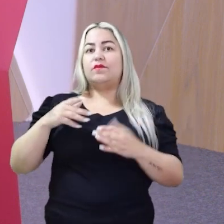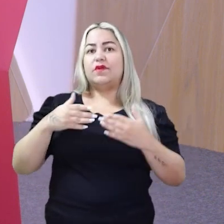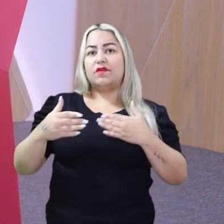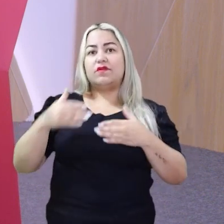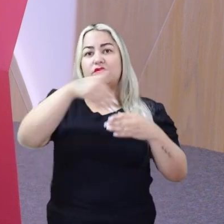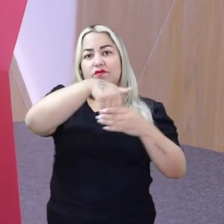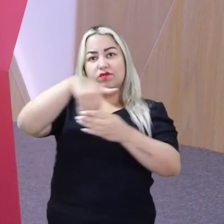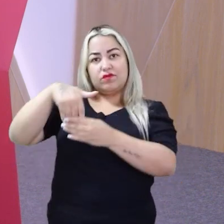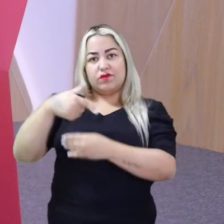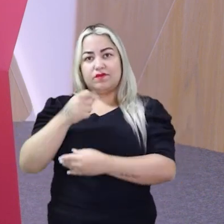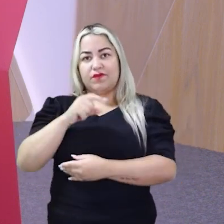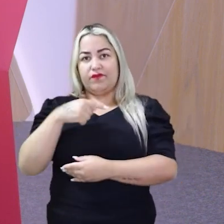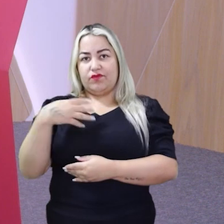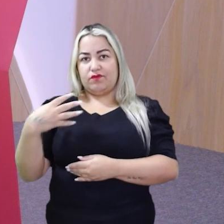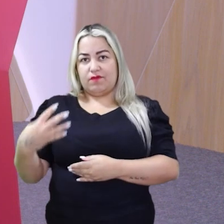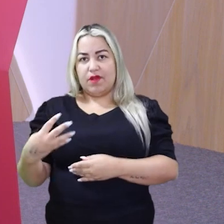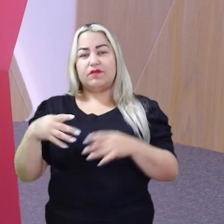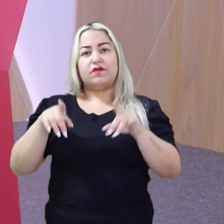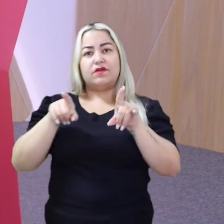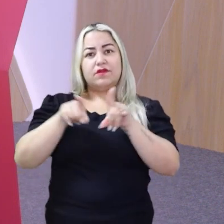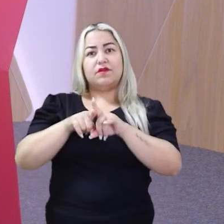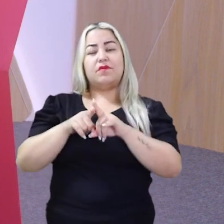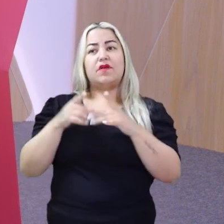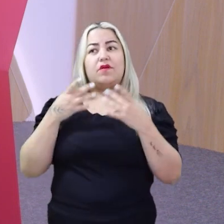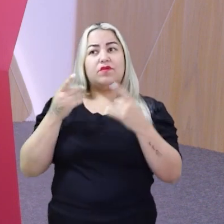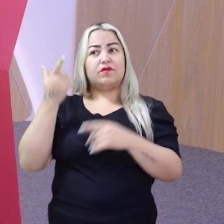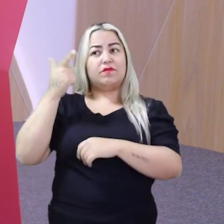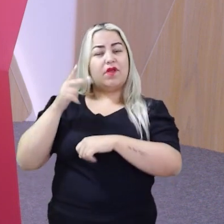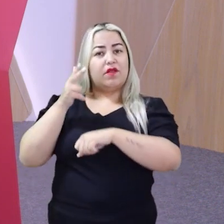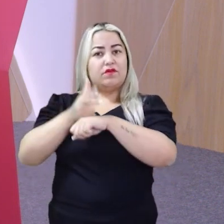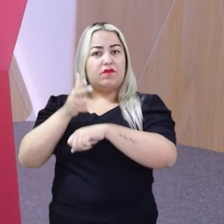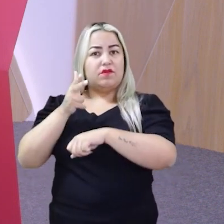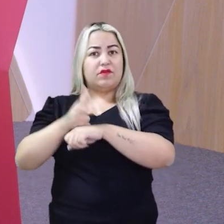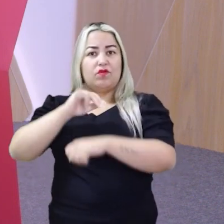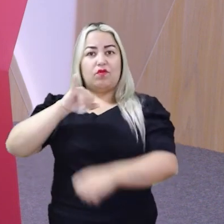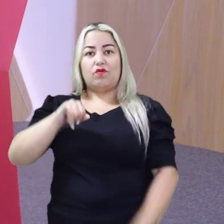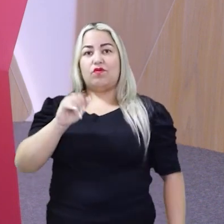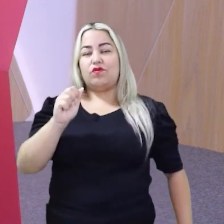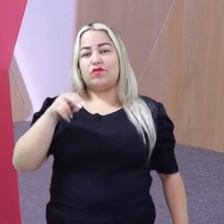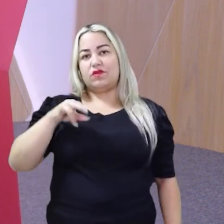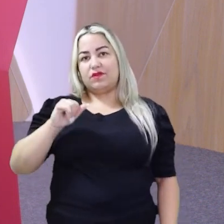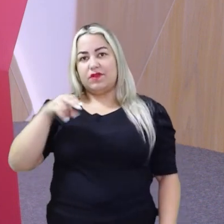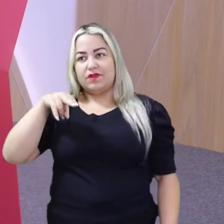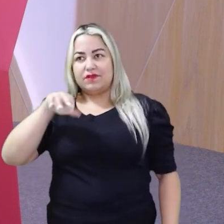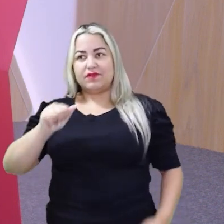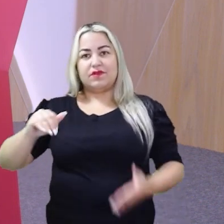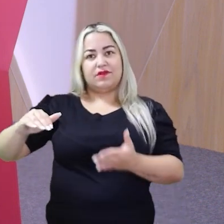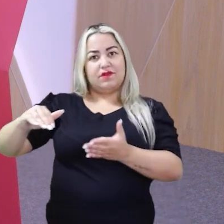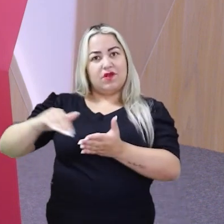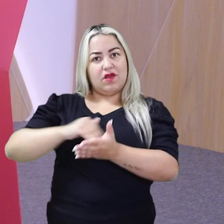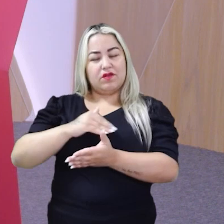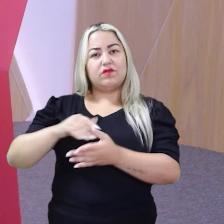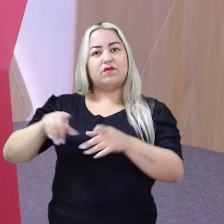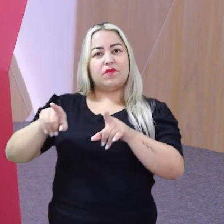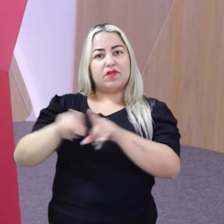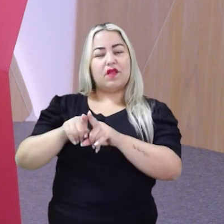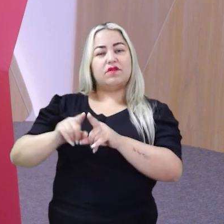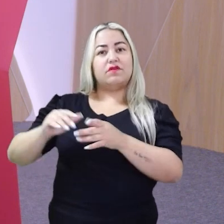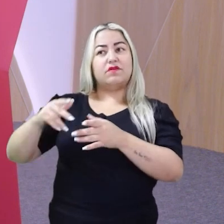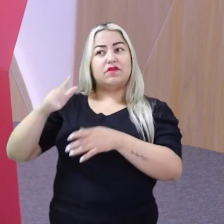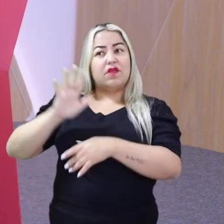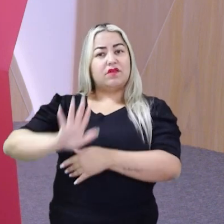política no período eleitoral de 2024 e a reapresentação da entrevista com Janaína Fernandes,